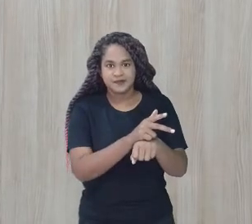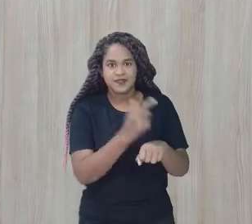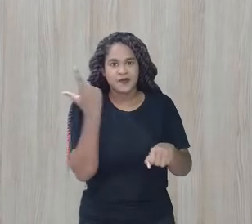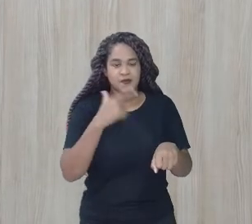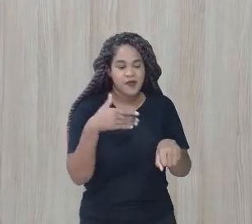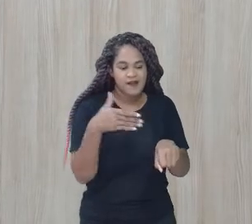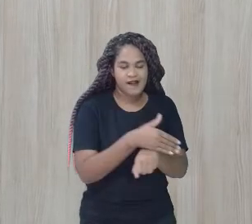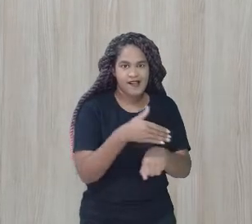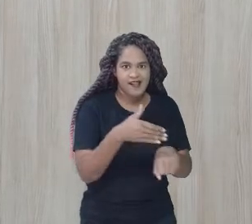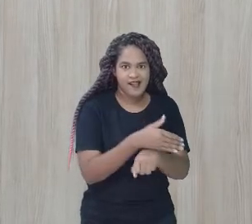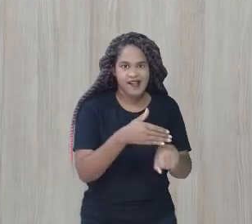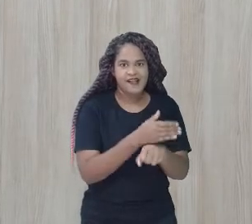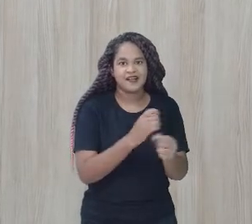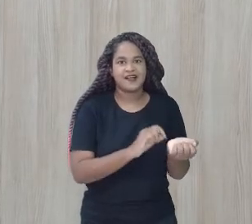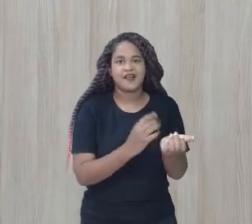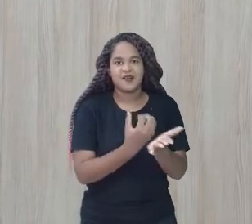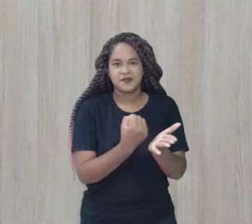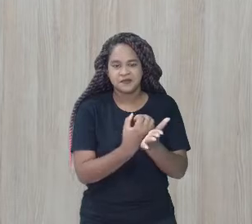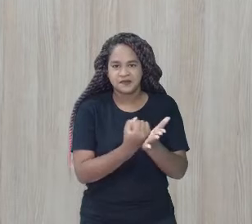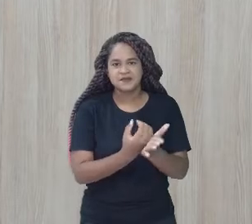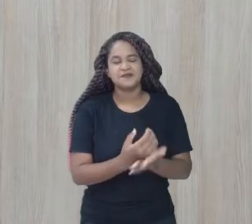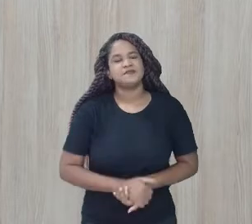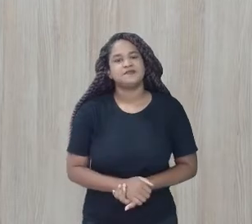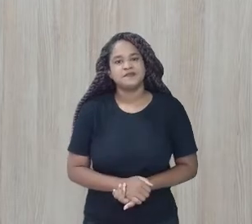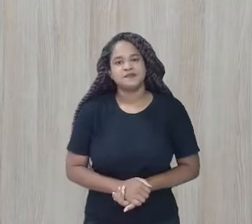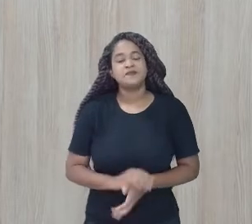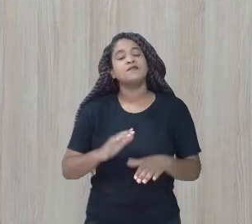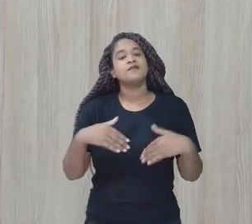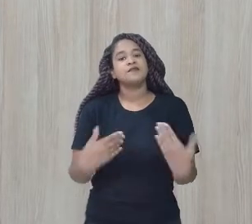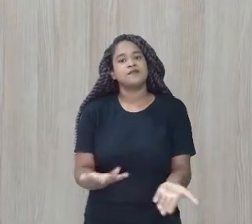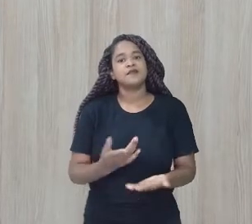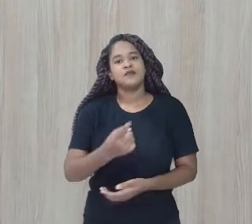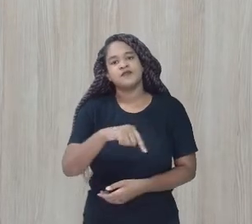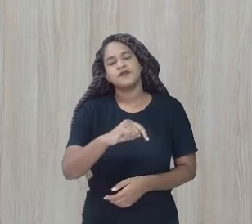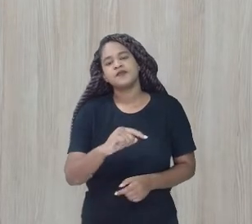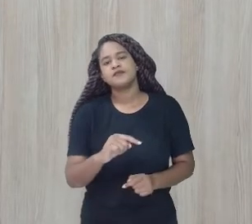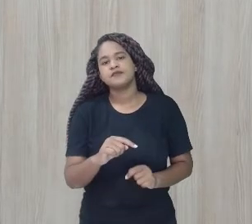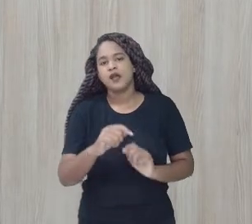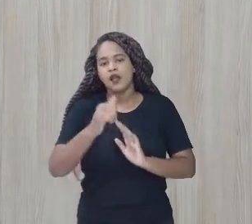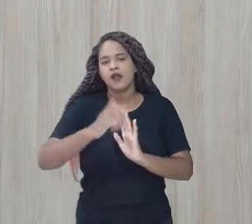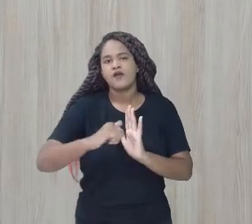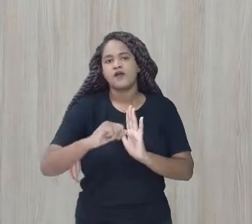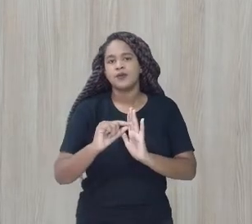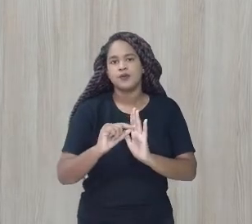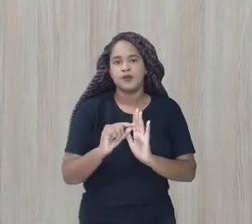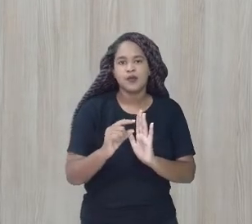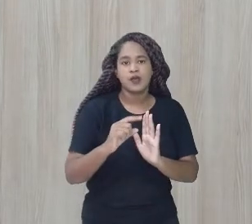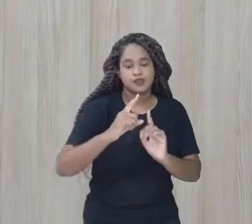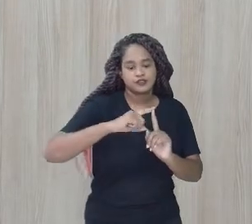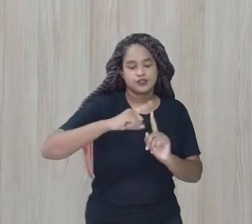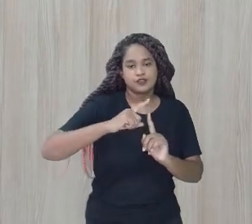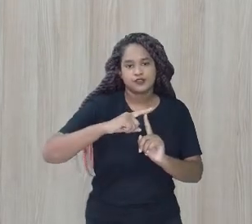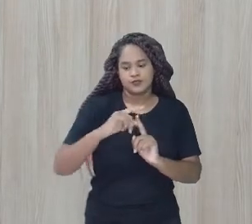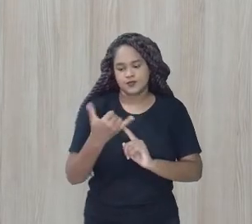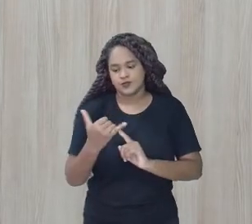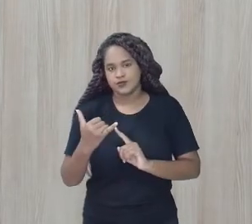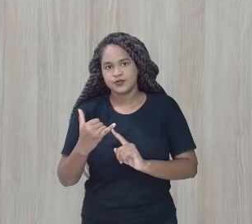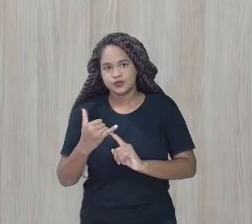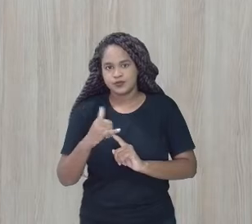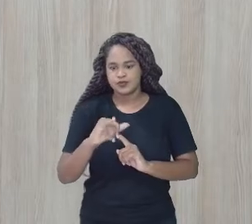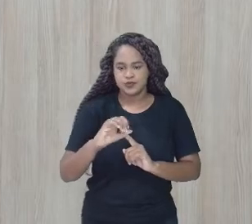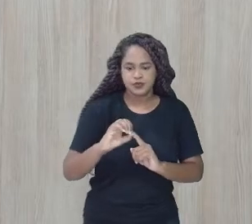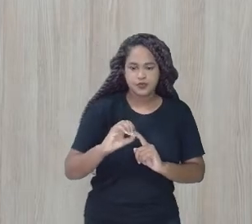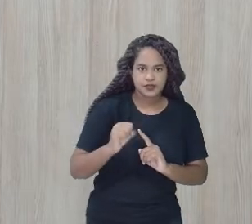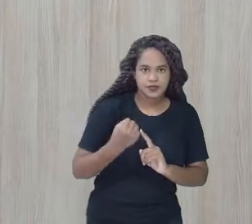lojinha do seu app e vai fazer o download dele. E daí você vai verificar, de acordo com o seu tipo de sistema, né, Android ou iOS, qual dos dois que